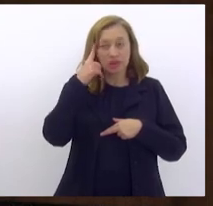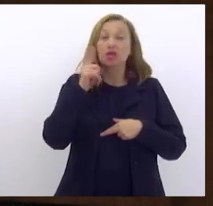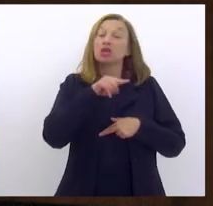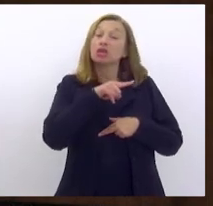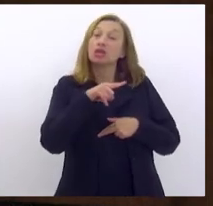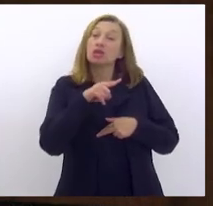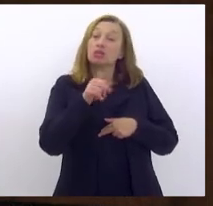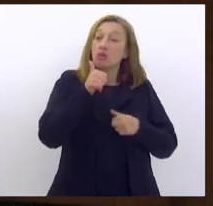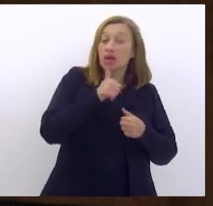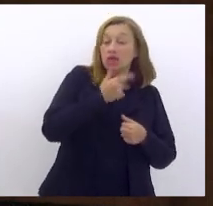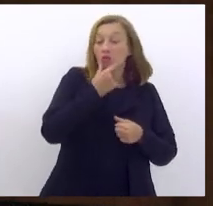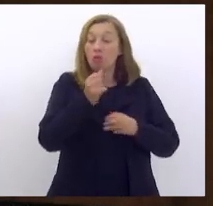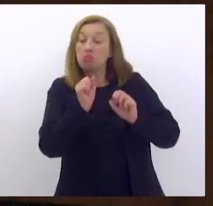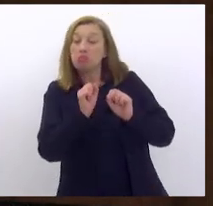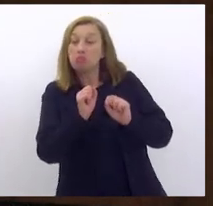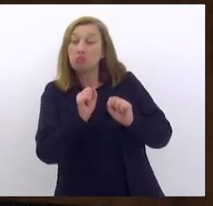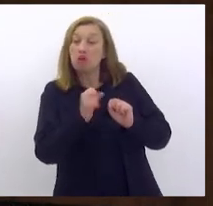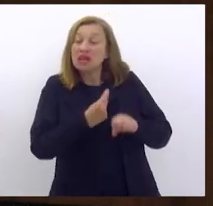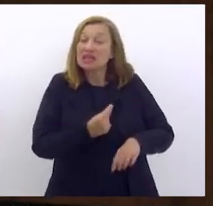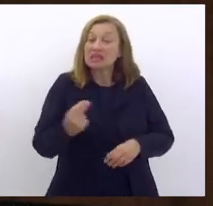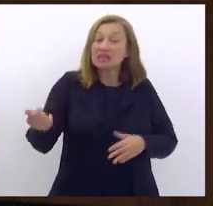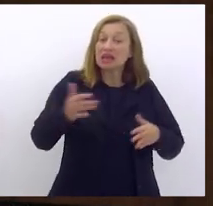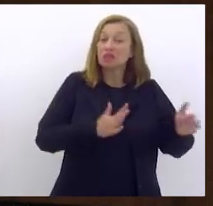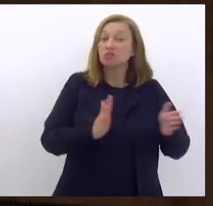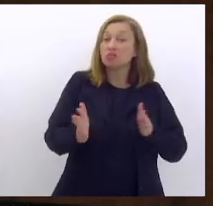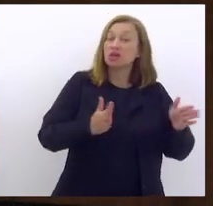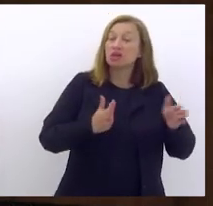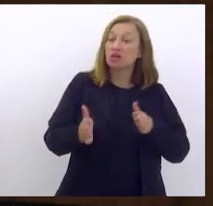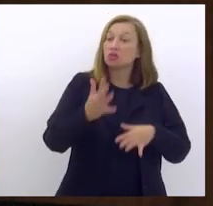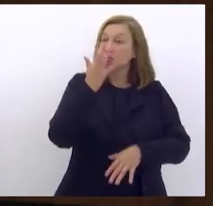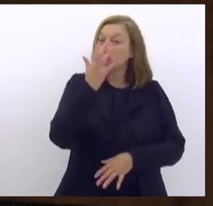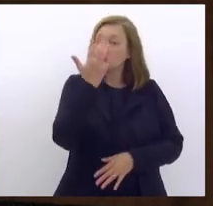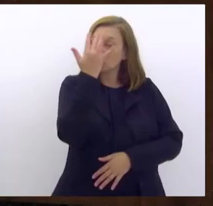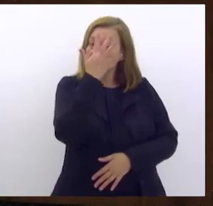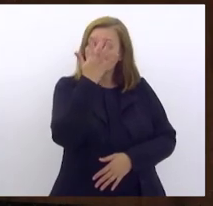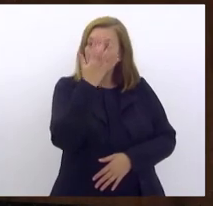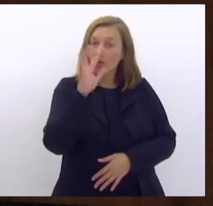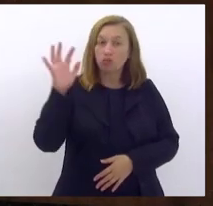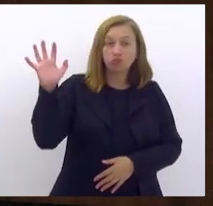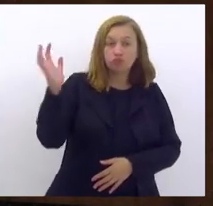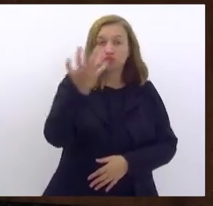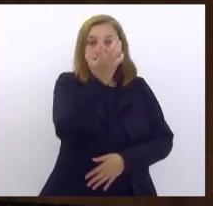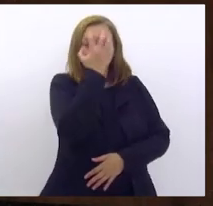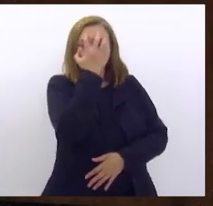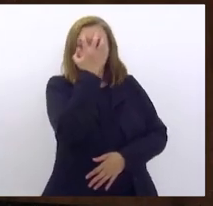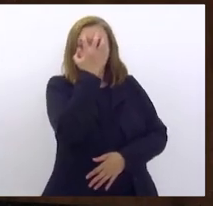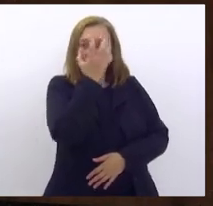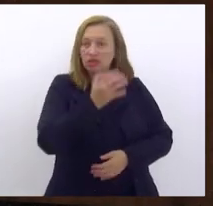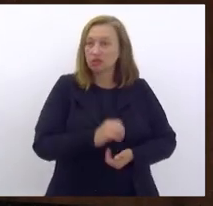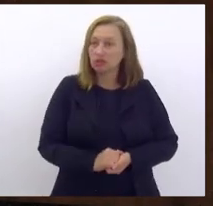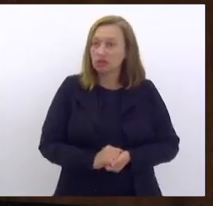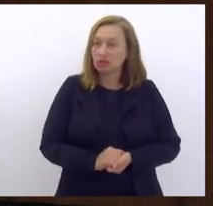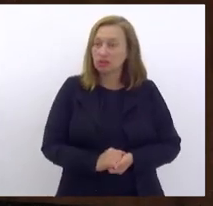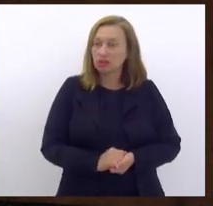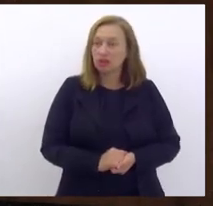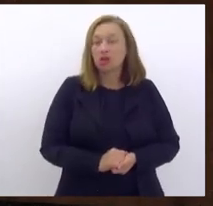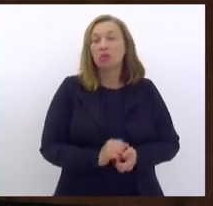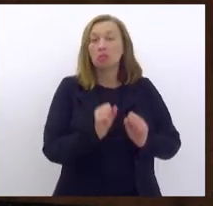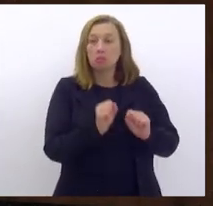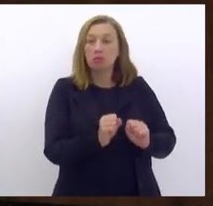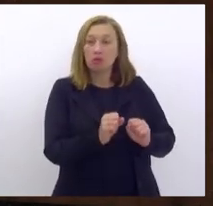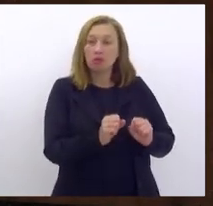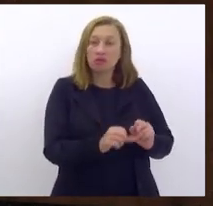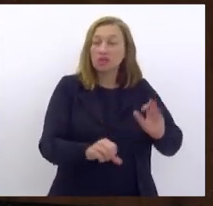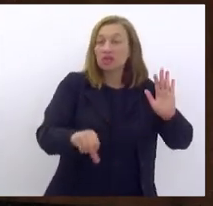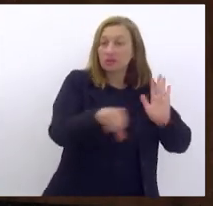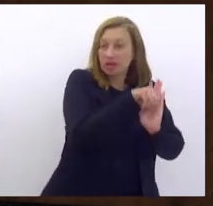aqueles e aquelas que saem durante o carnaval com máscaras estão, a priori, querendo